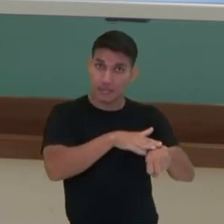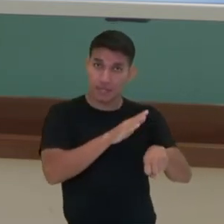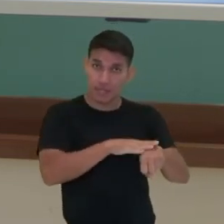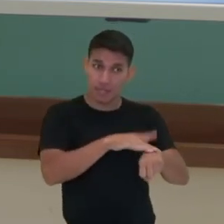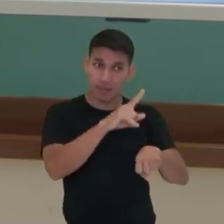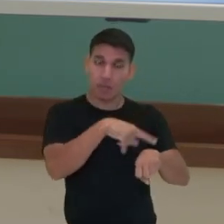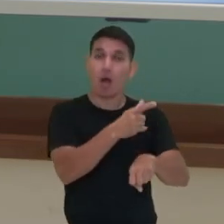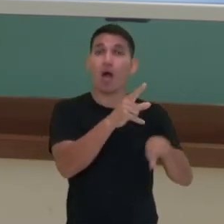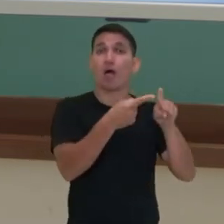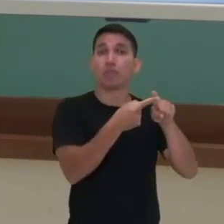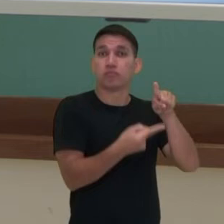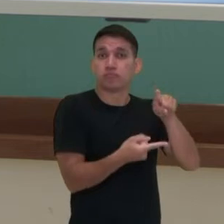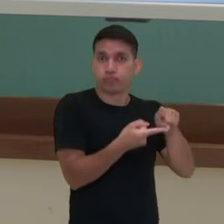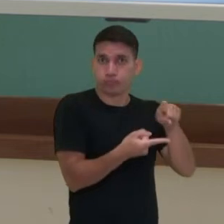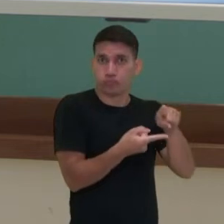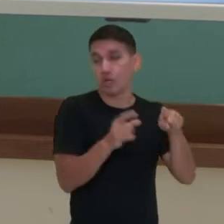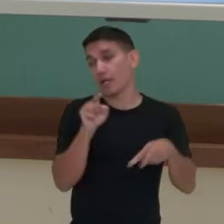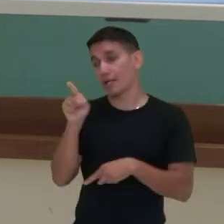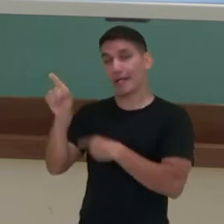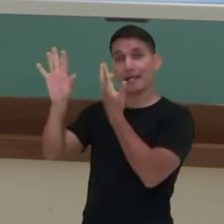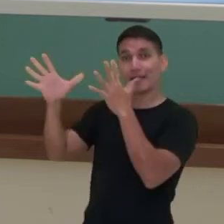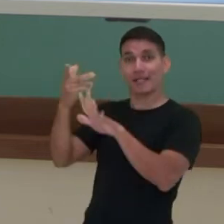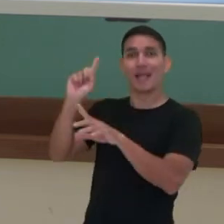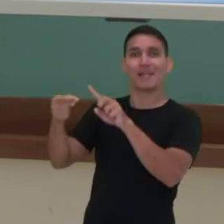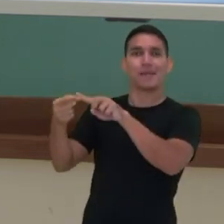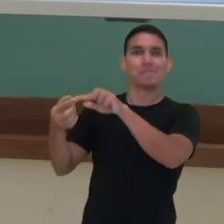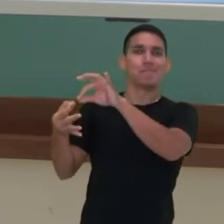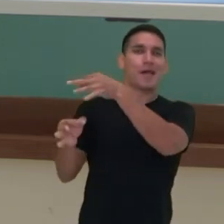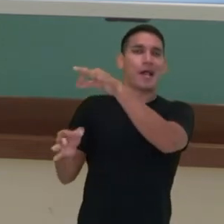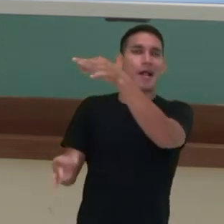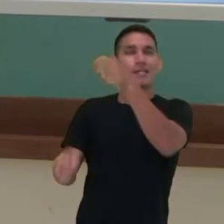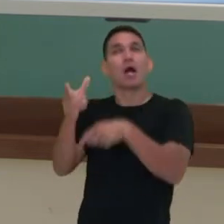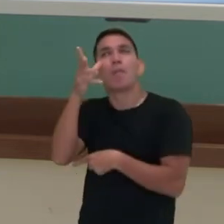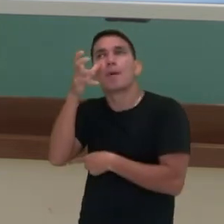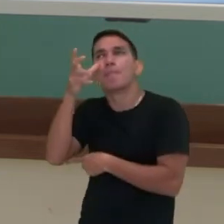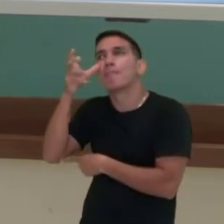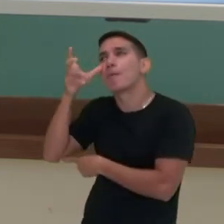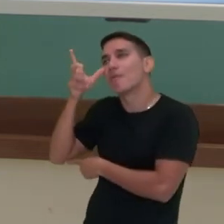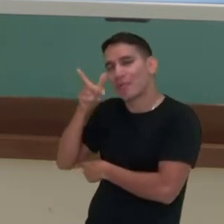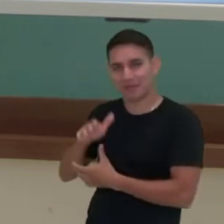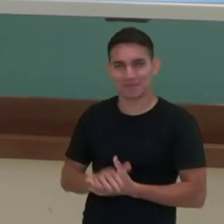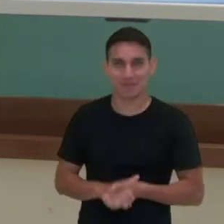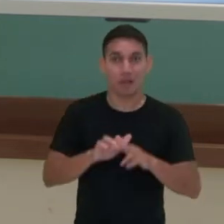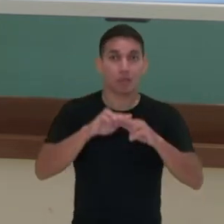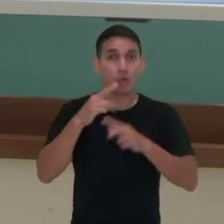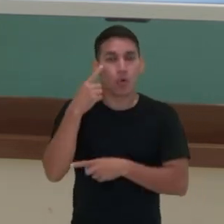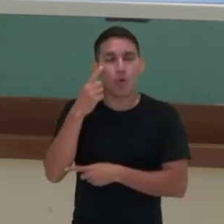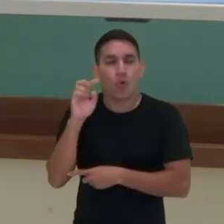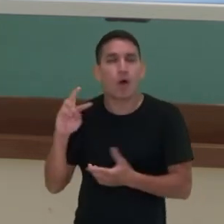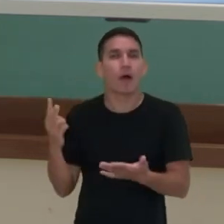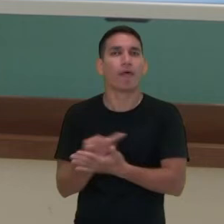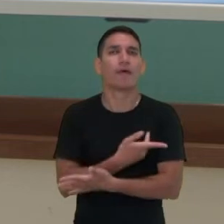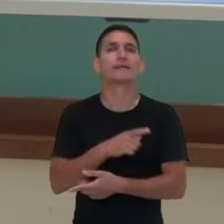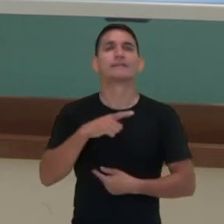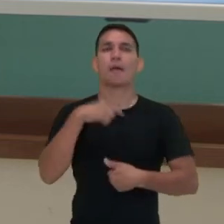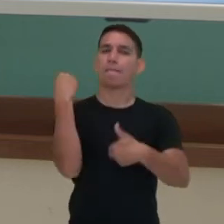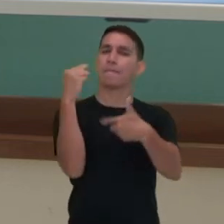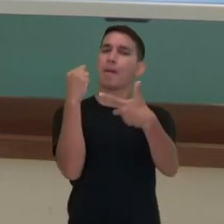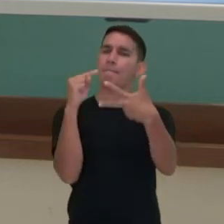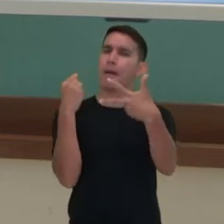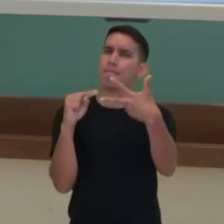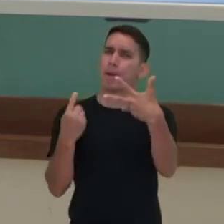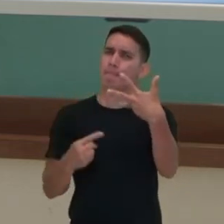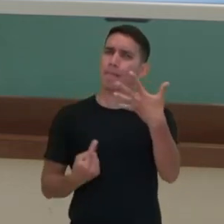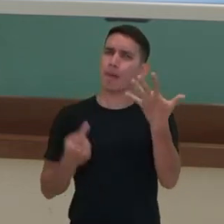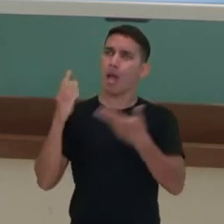curto, o clima é um longo período de observação da atmosfera. E aí nós vamos ter os fatores